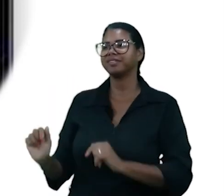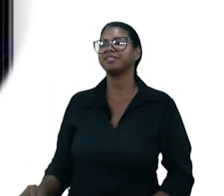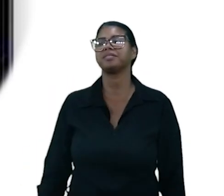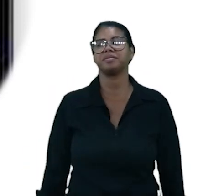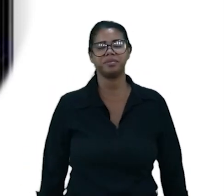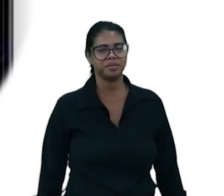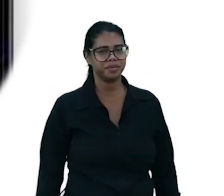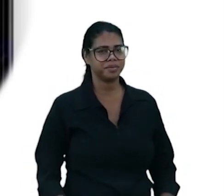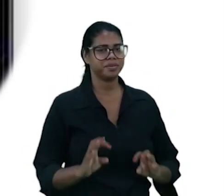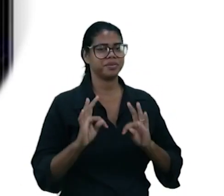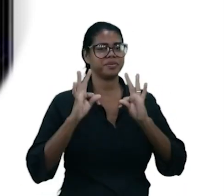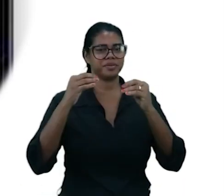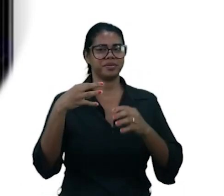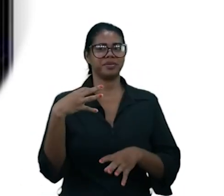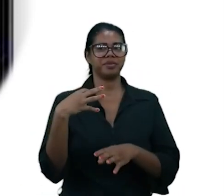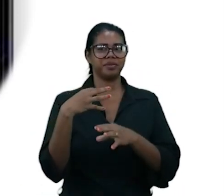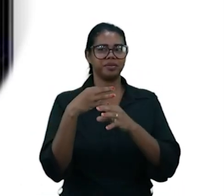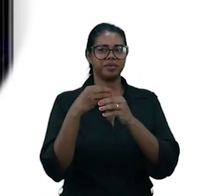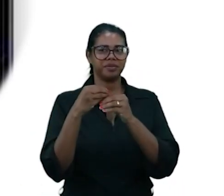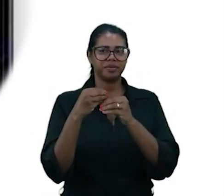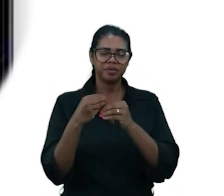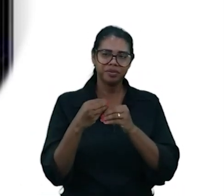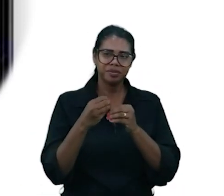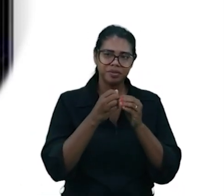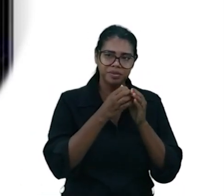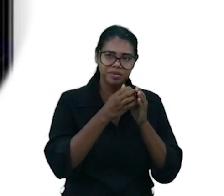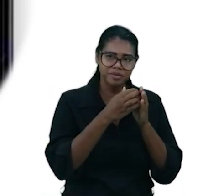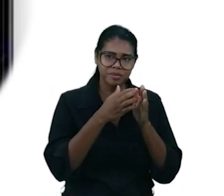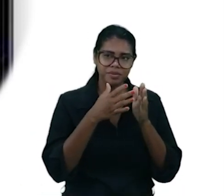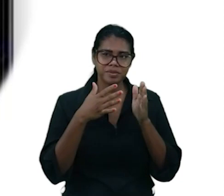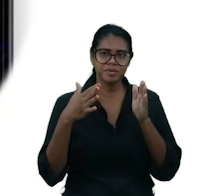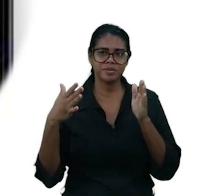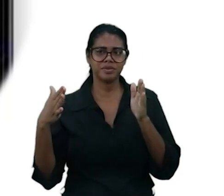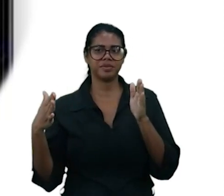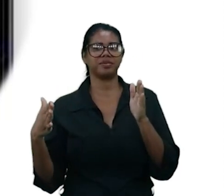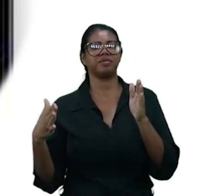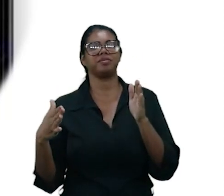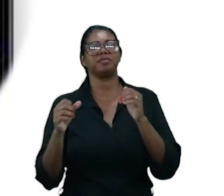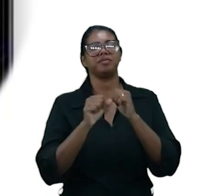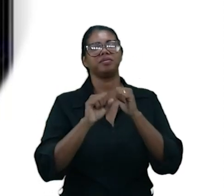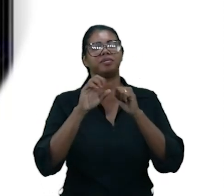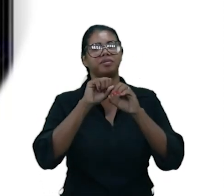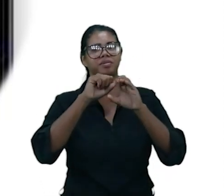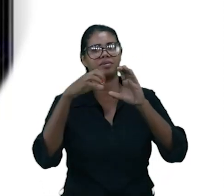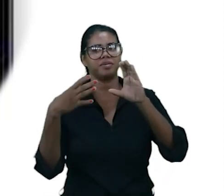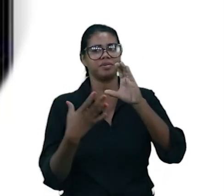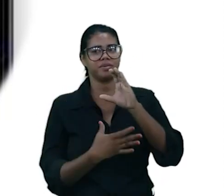tudo vai partir a partir tudo parte a partir da substância, essa